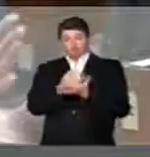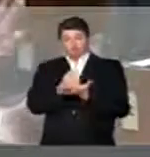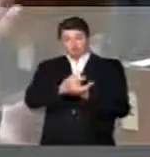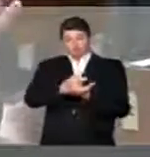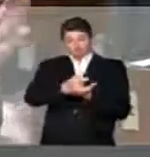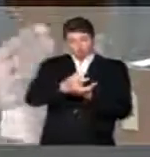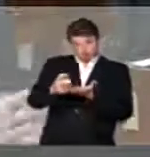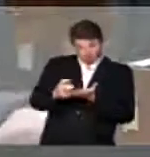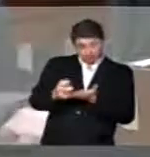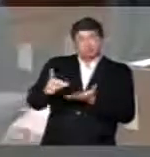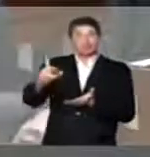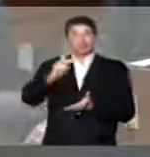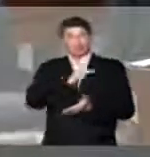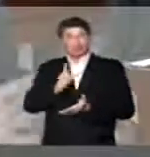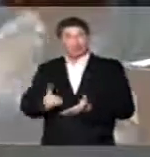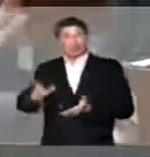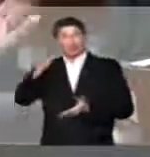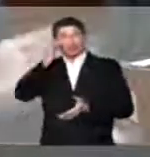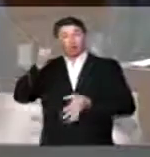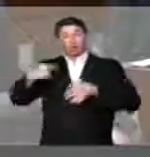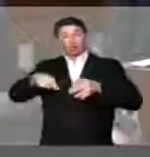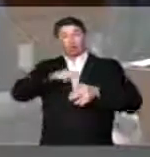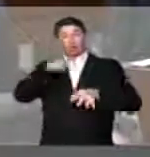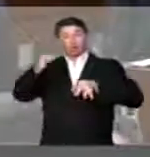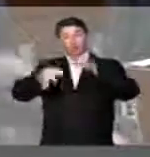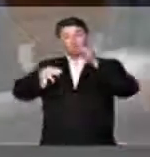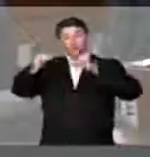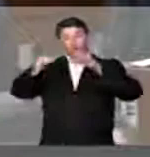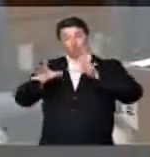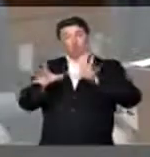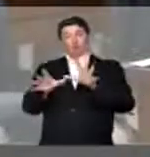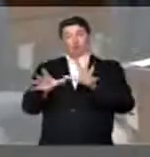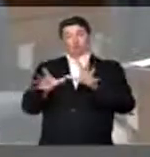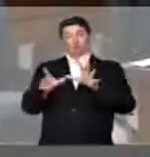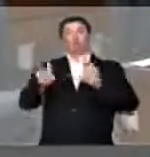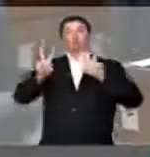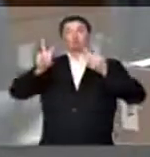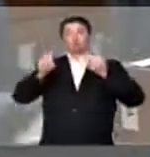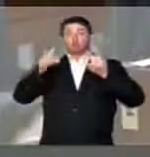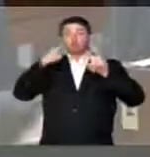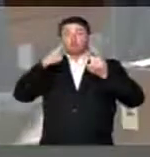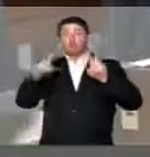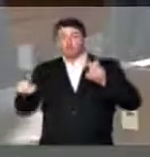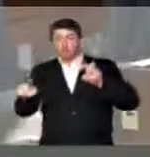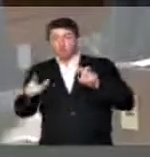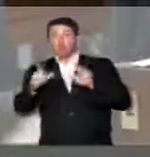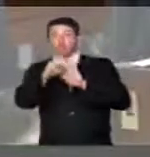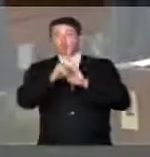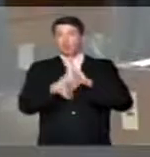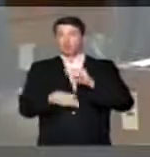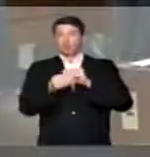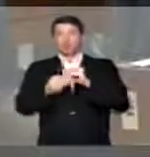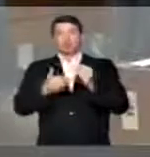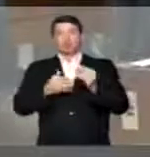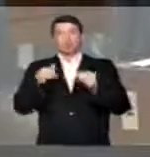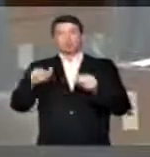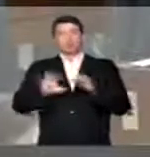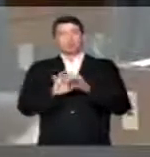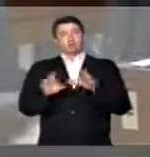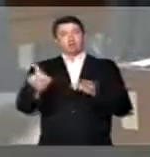processo da presidenta Dilma sobre as pedaladas e sobre os decretos que não passou nessa